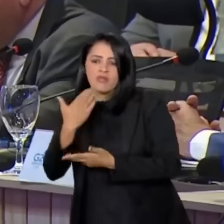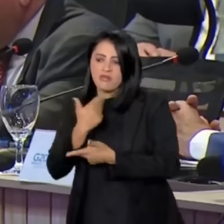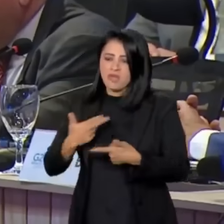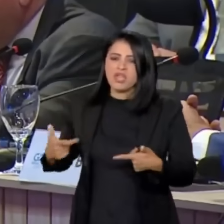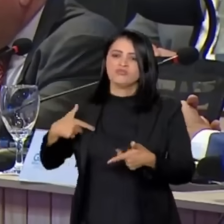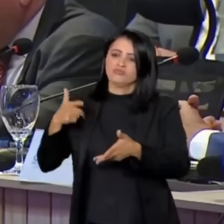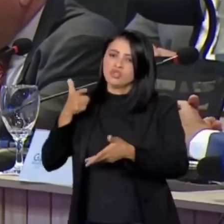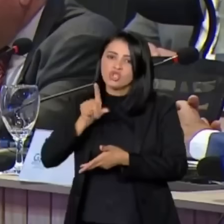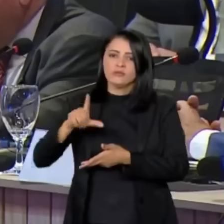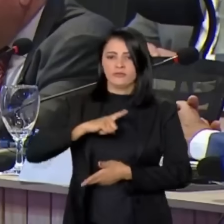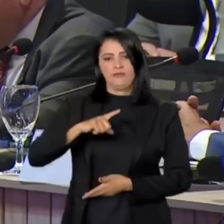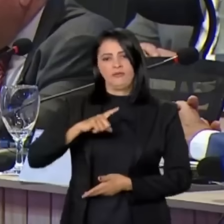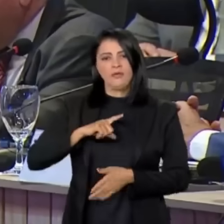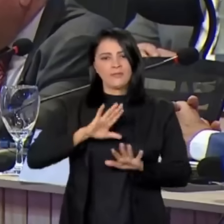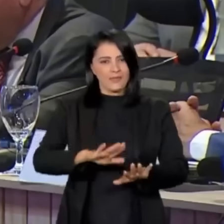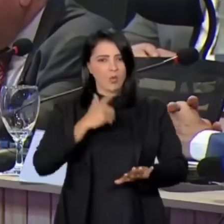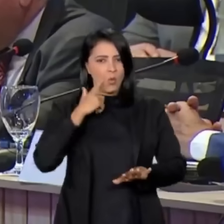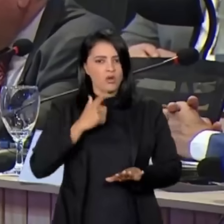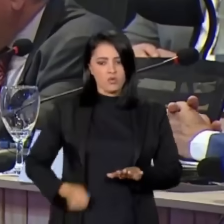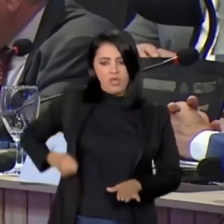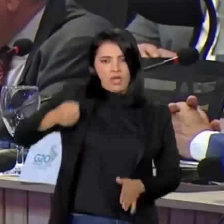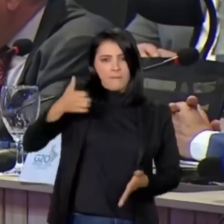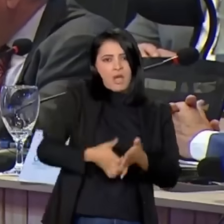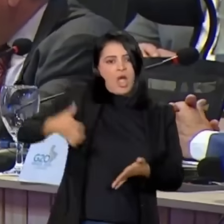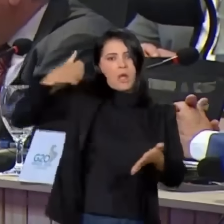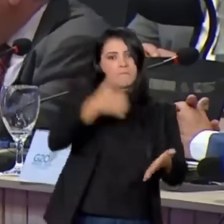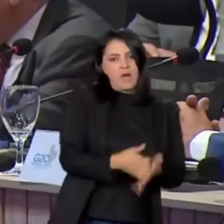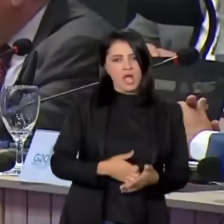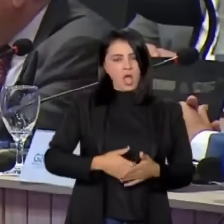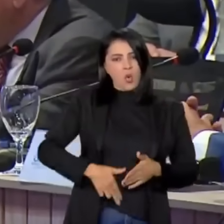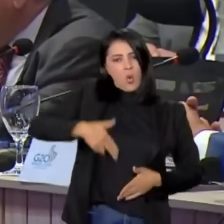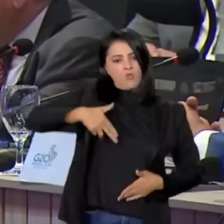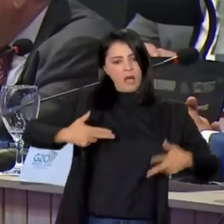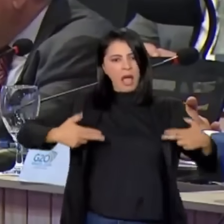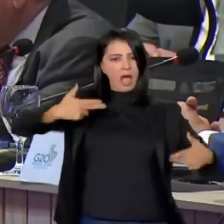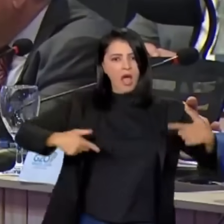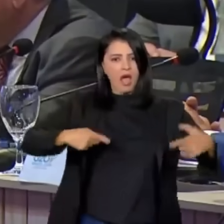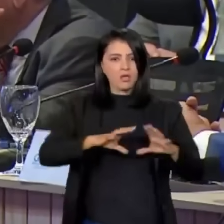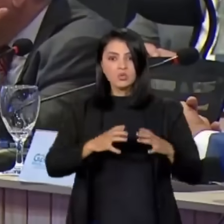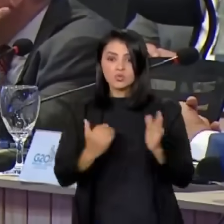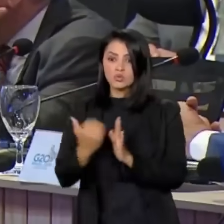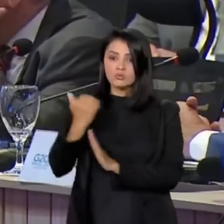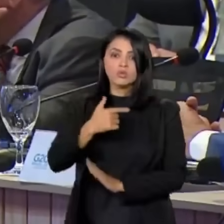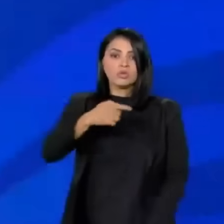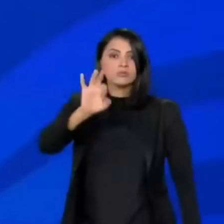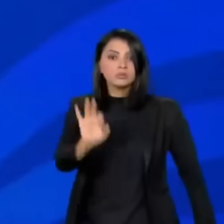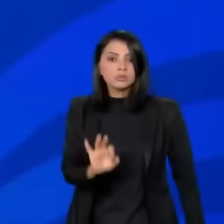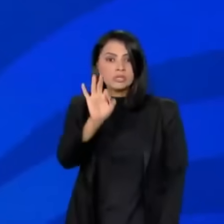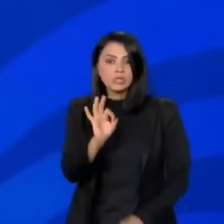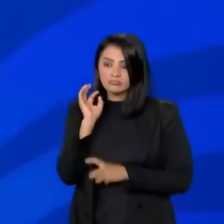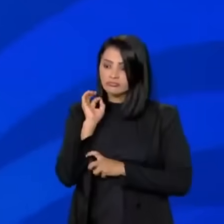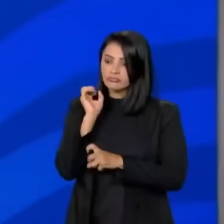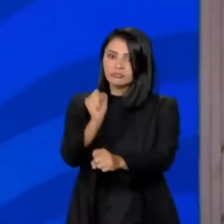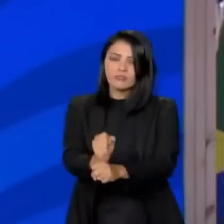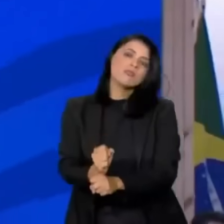isso, os gastos com armamento subiram 7% no último ano, chegando a